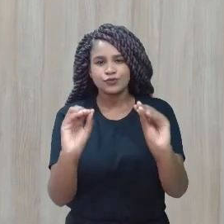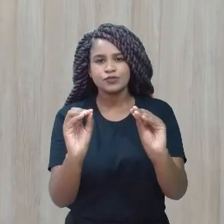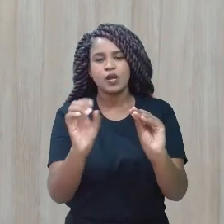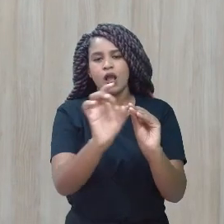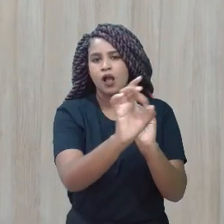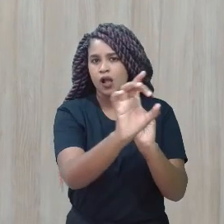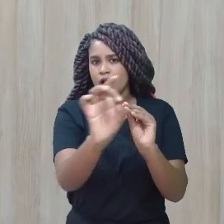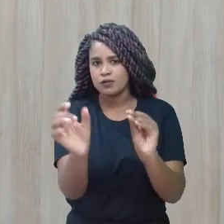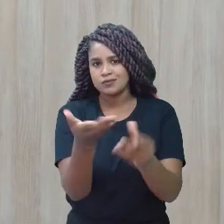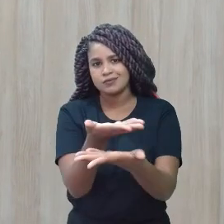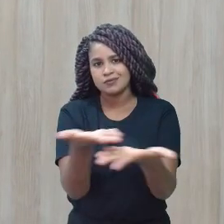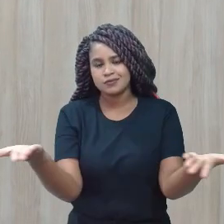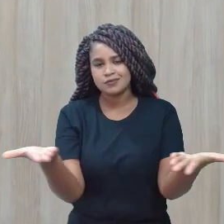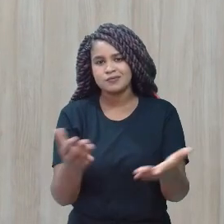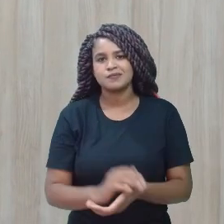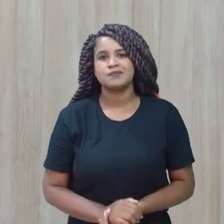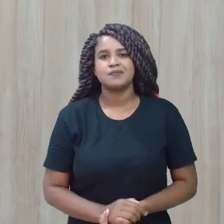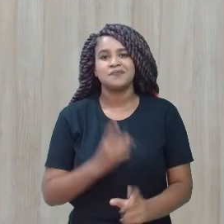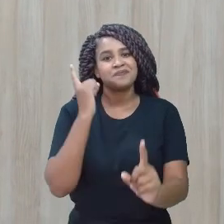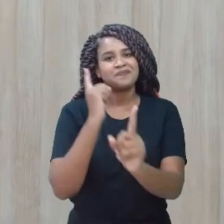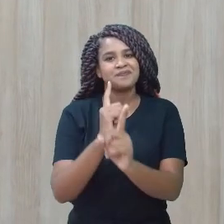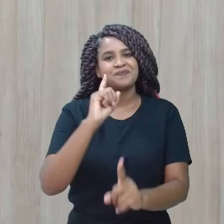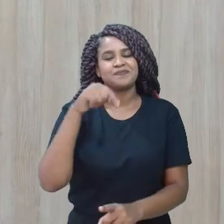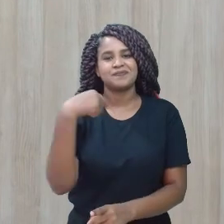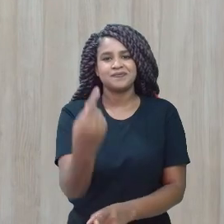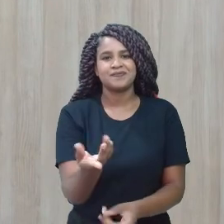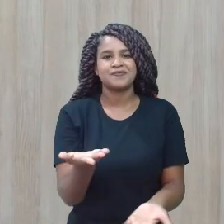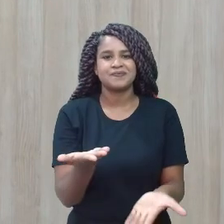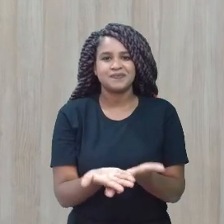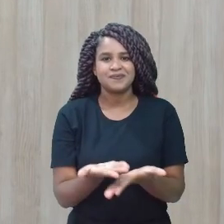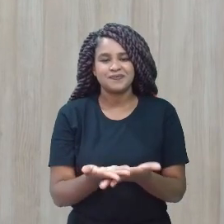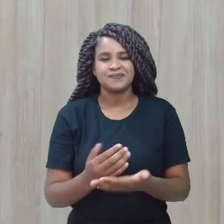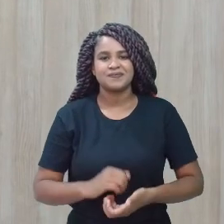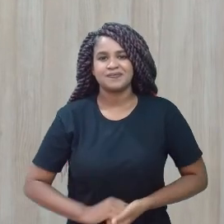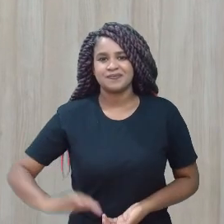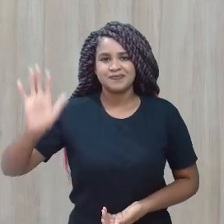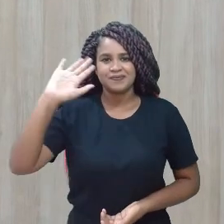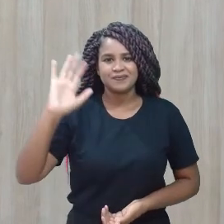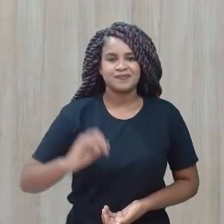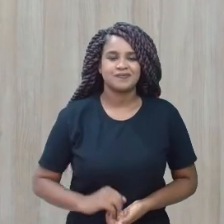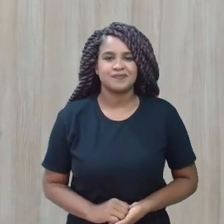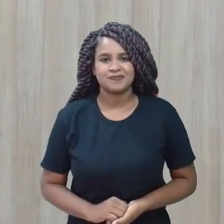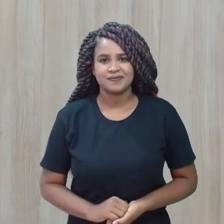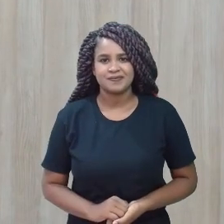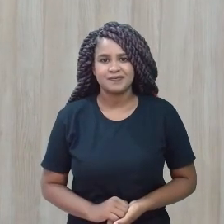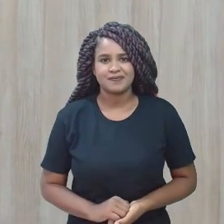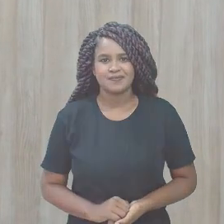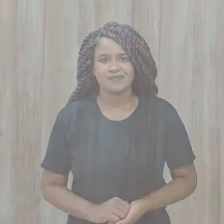cada um de vocês e até ao próximo momento de estudo. Tchau, tchau!